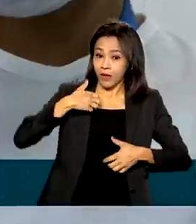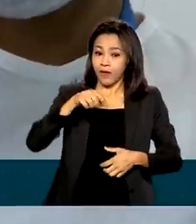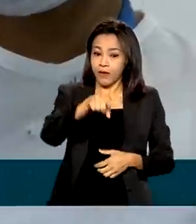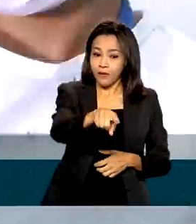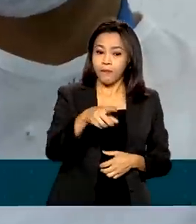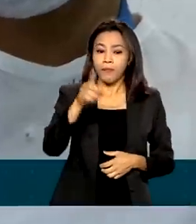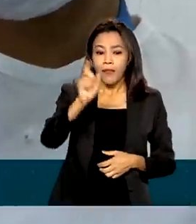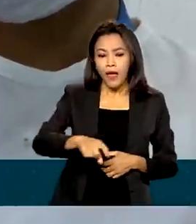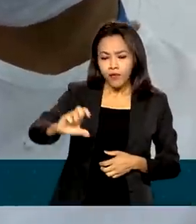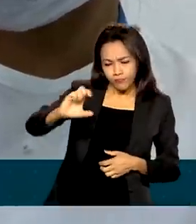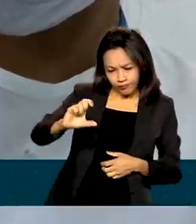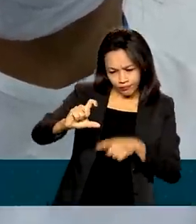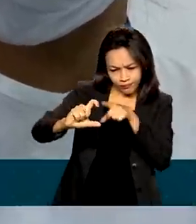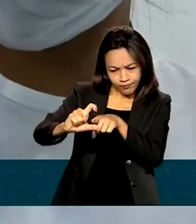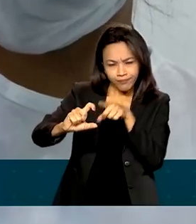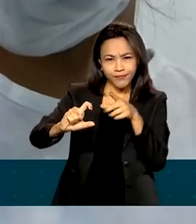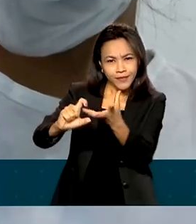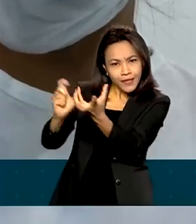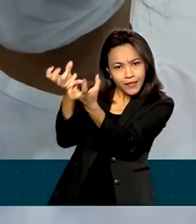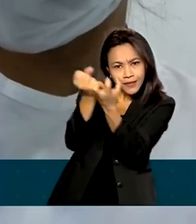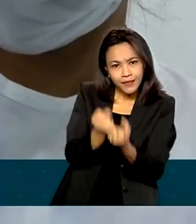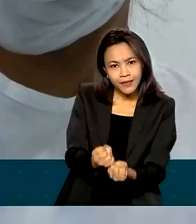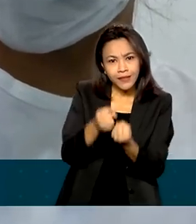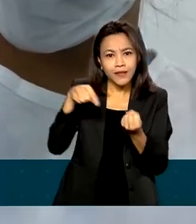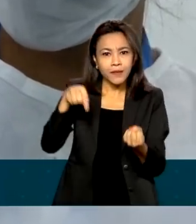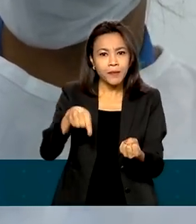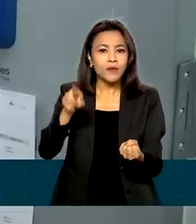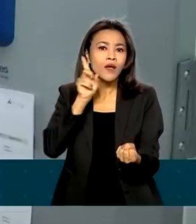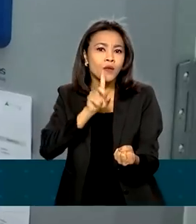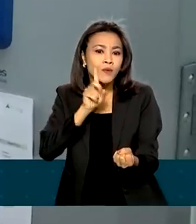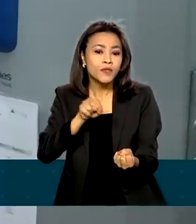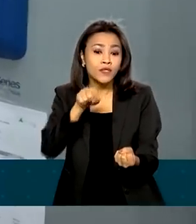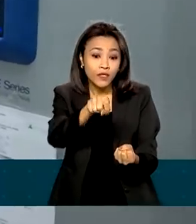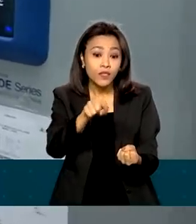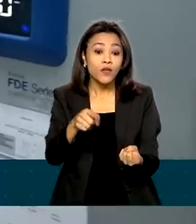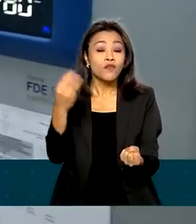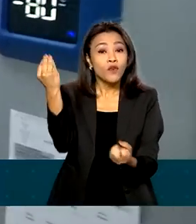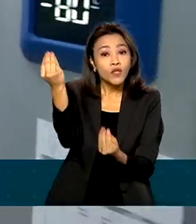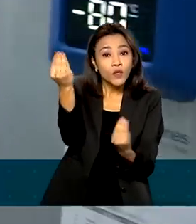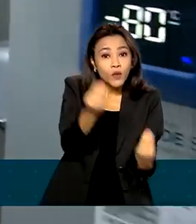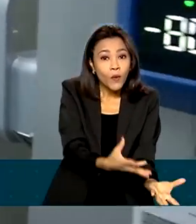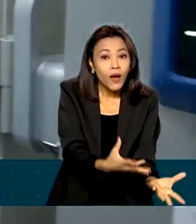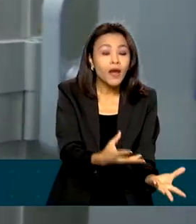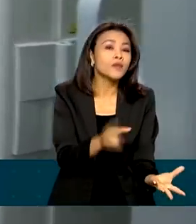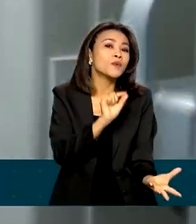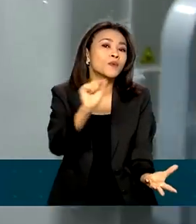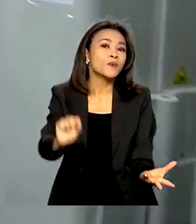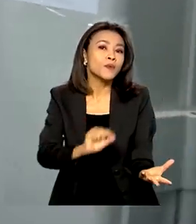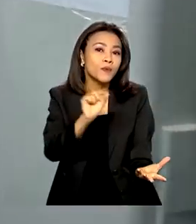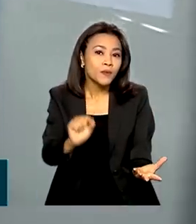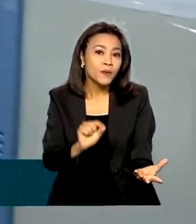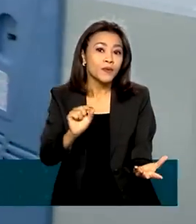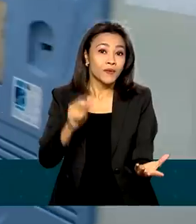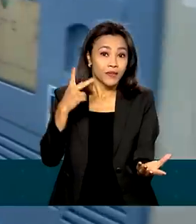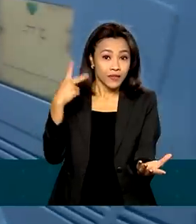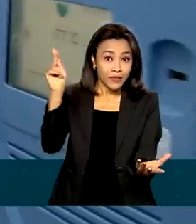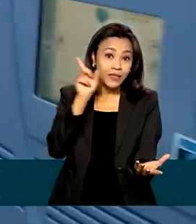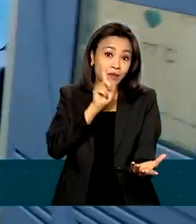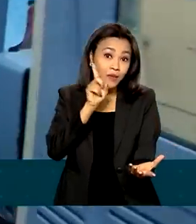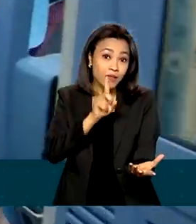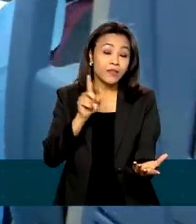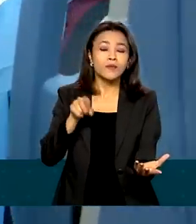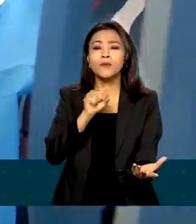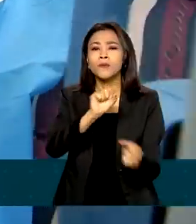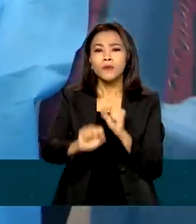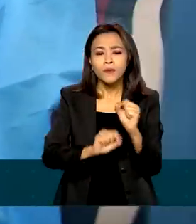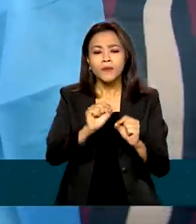como semente de vírus vacina Ankara modificado, foi doado pelo Instituto Nacional de Saúde dos Estados Unidos